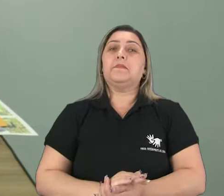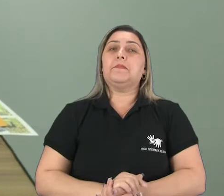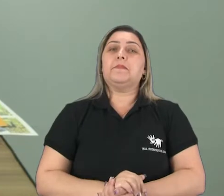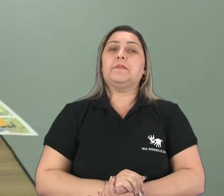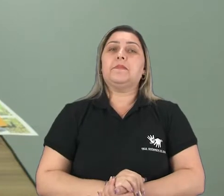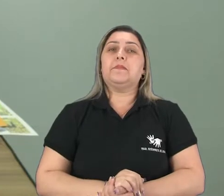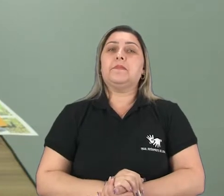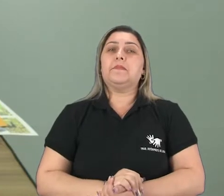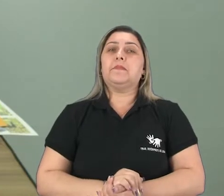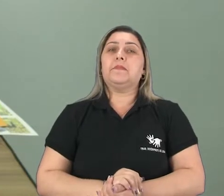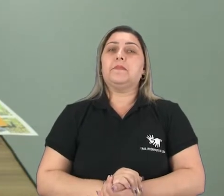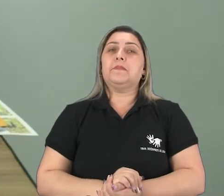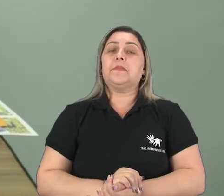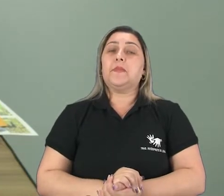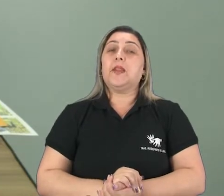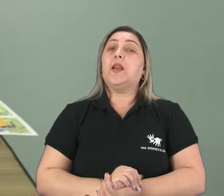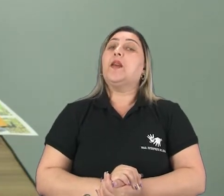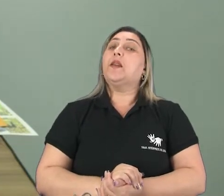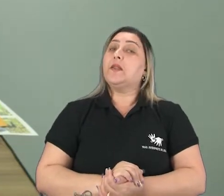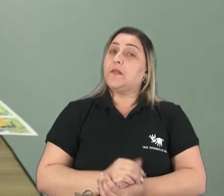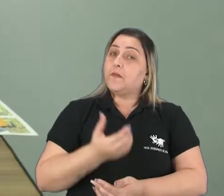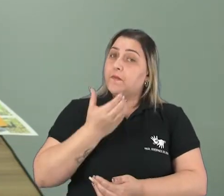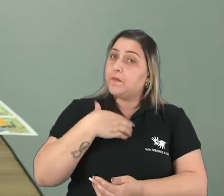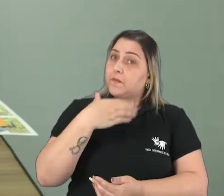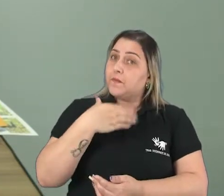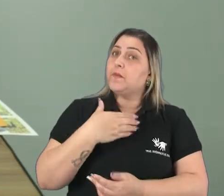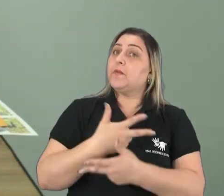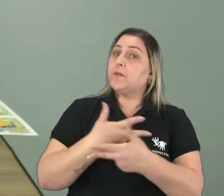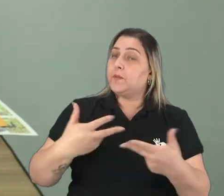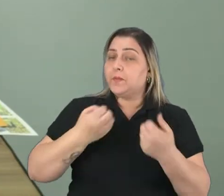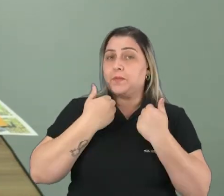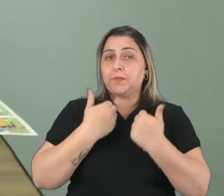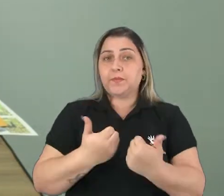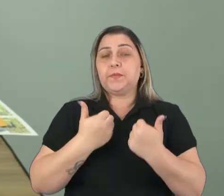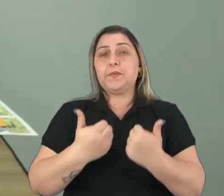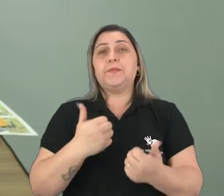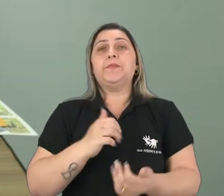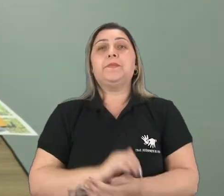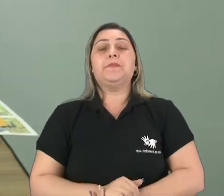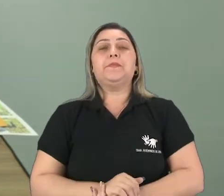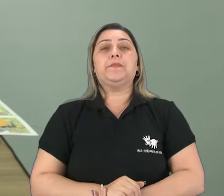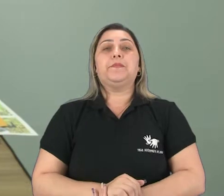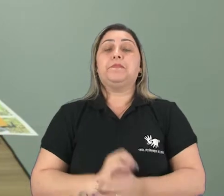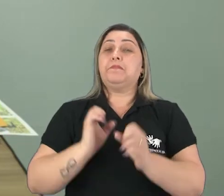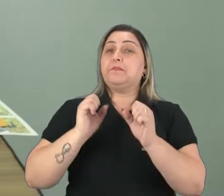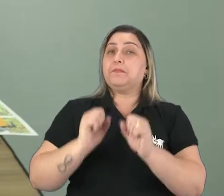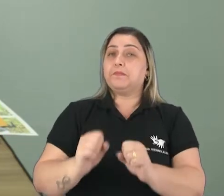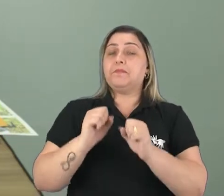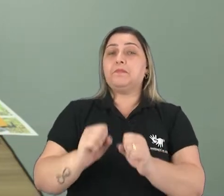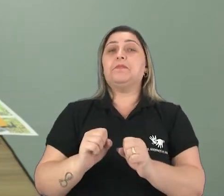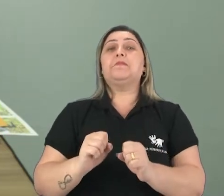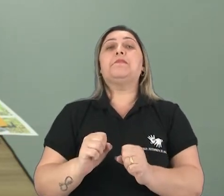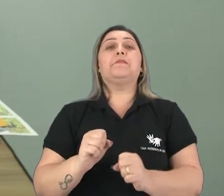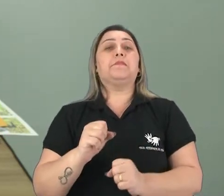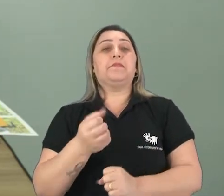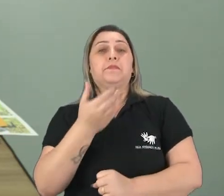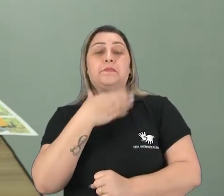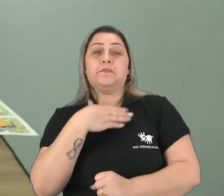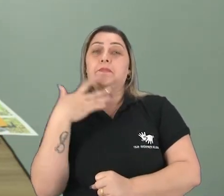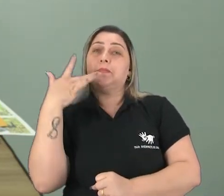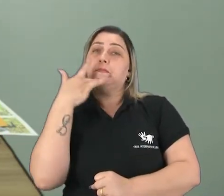são aquelas que dão frutos, isso mesmo, são aquelas que podem nos dar